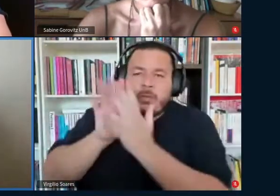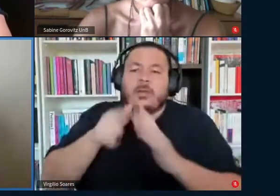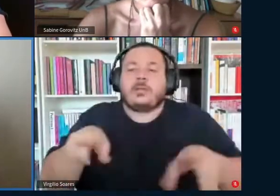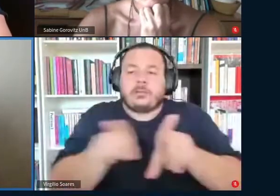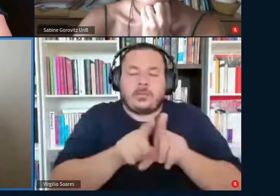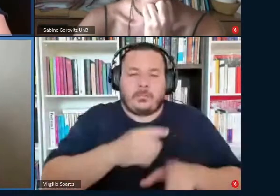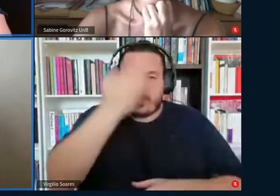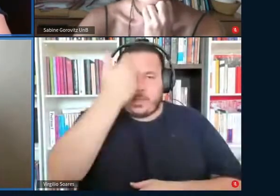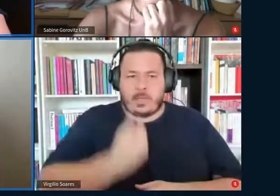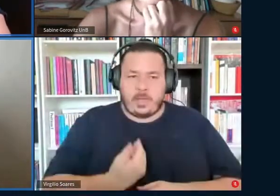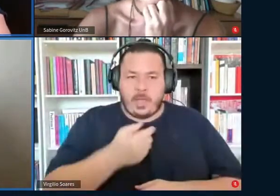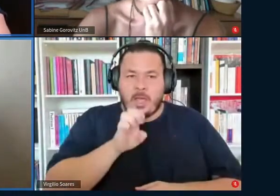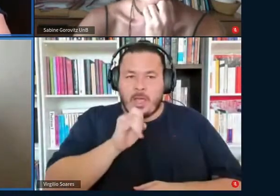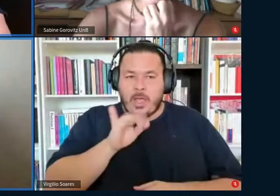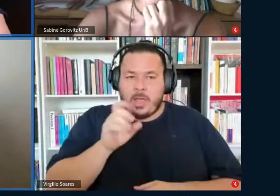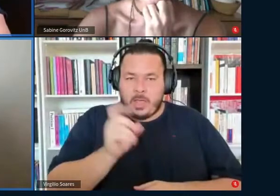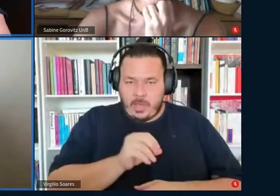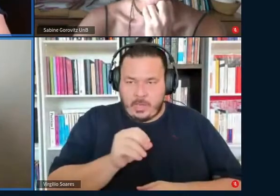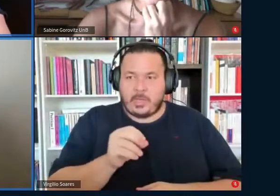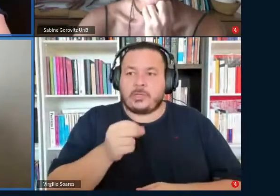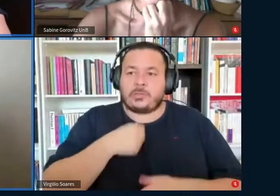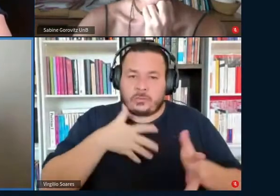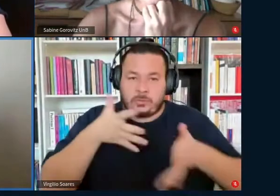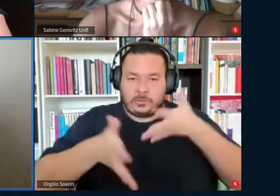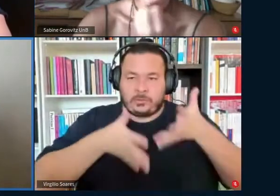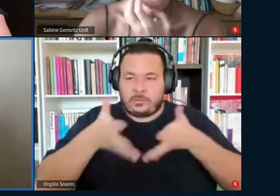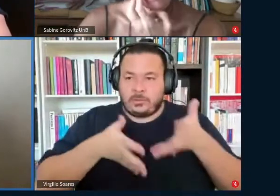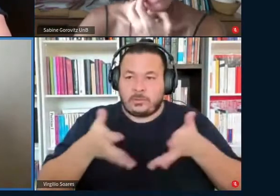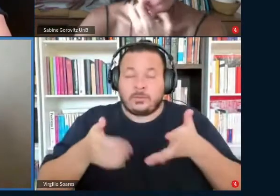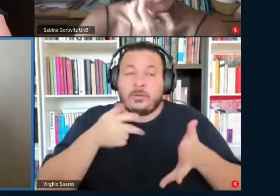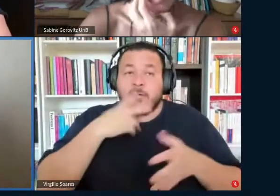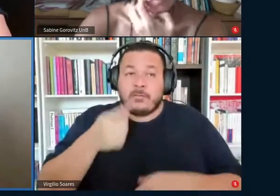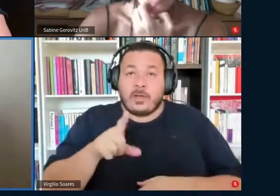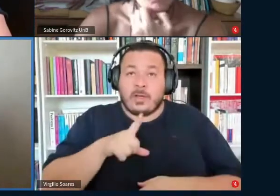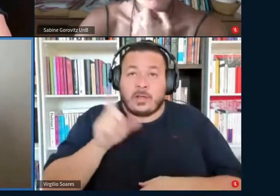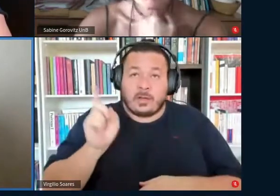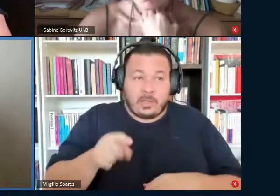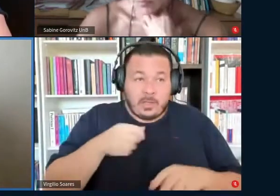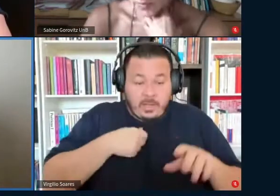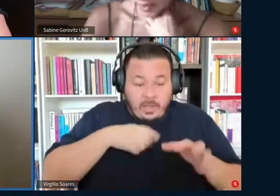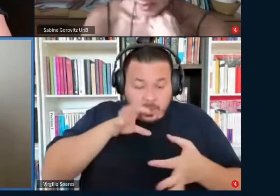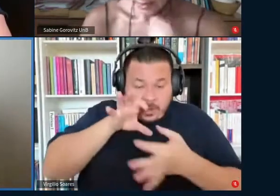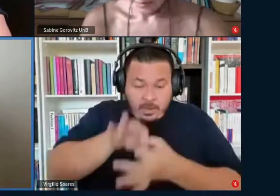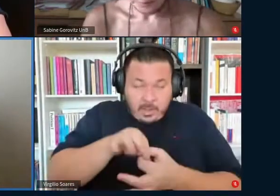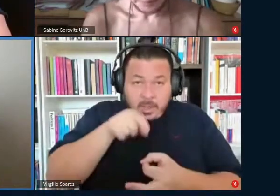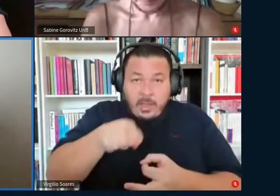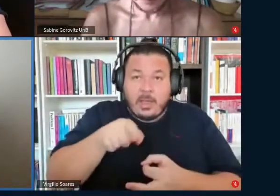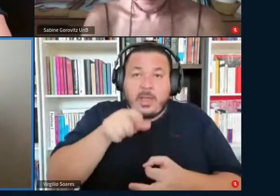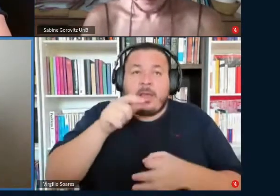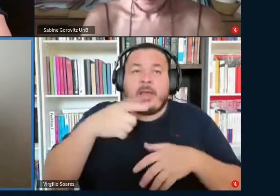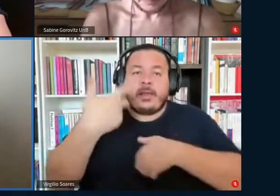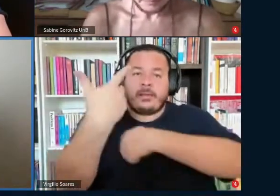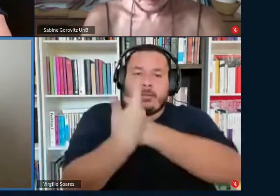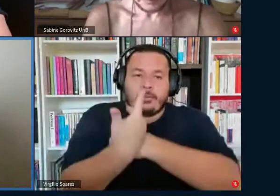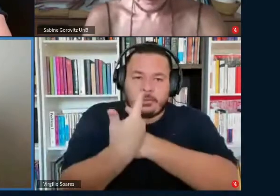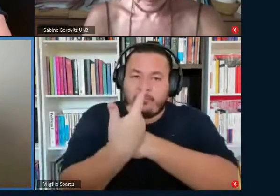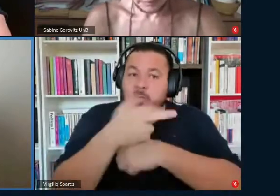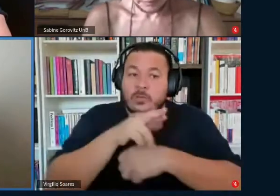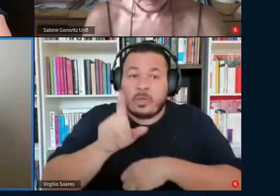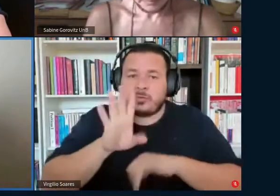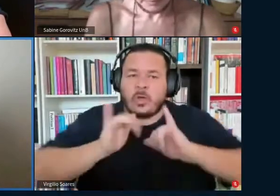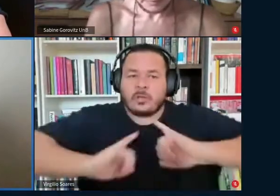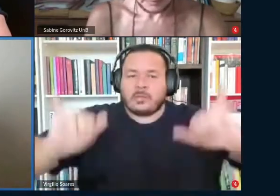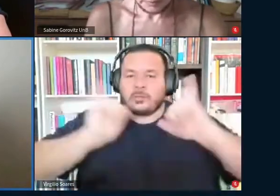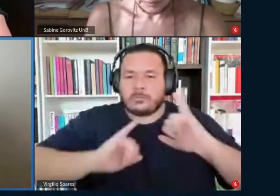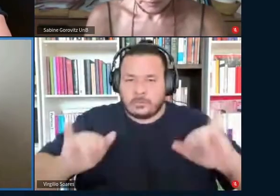né? Então, que é isso que você fala. Então, tem um atravessamento do audiovisual que não é só a transmissão. O audiovisual